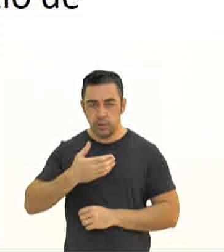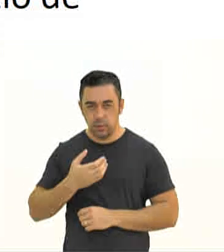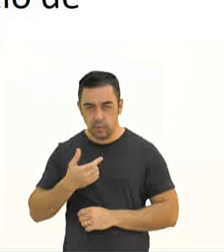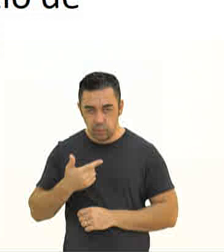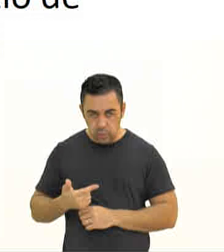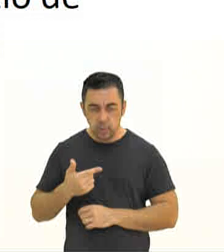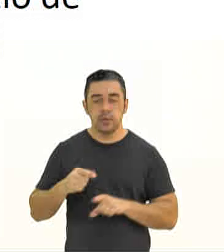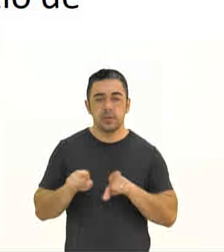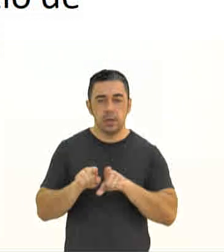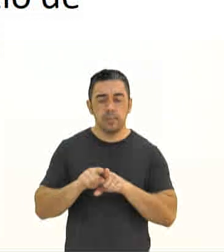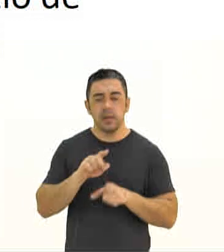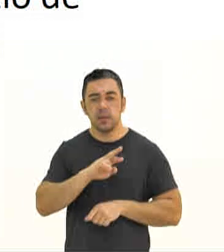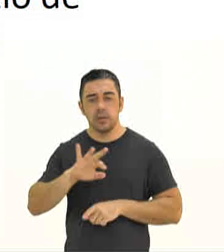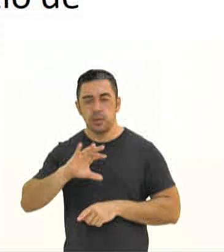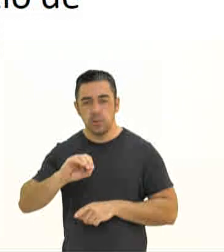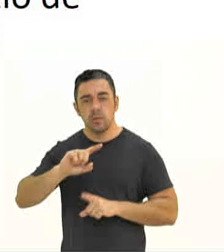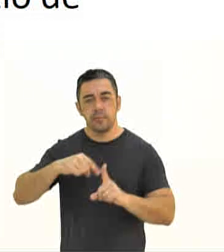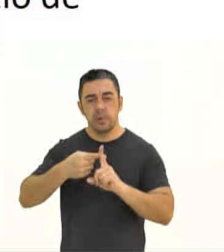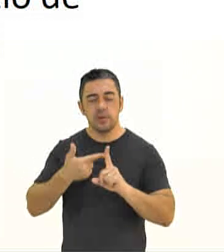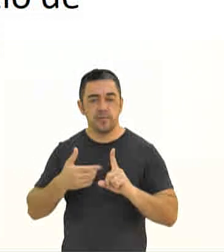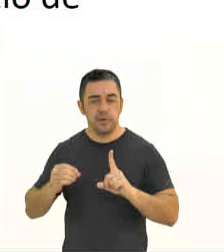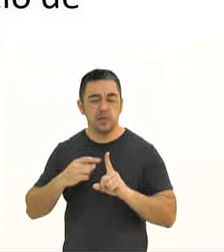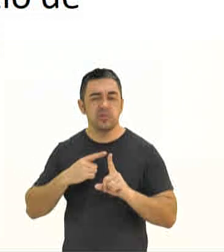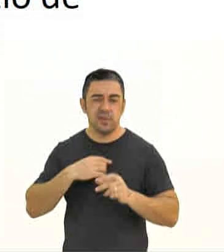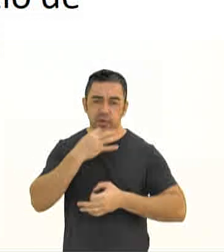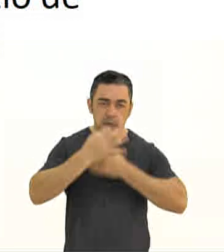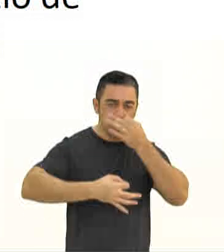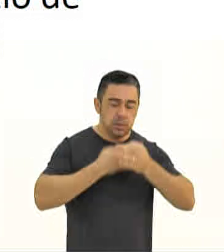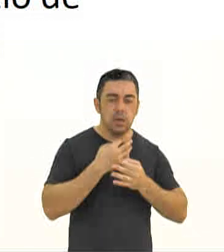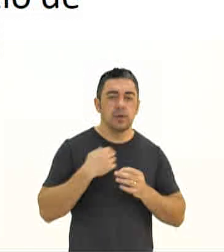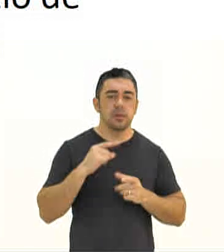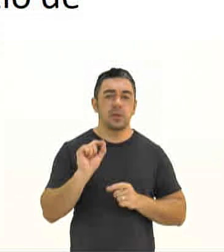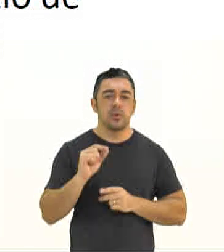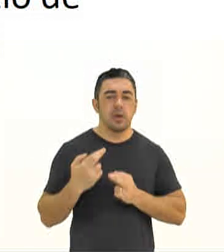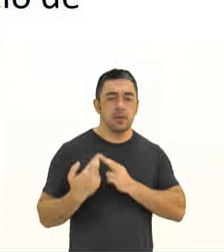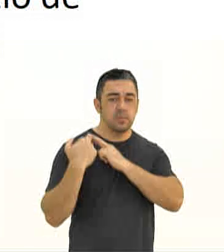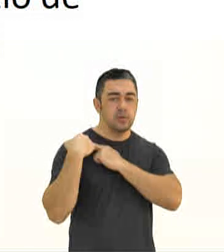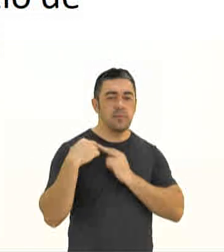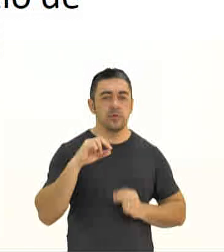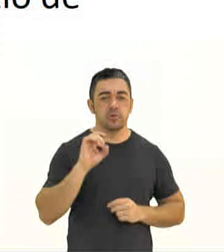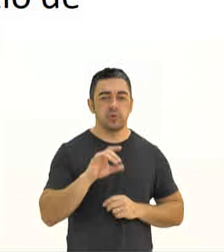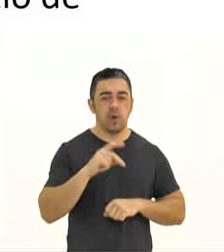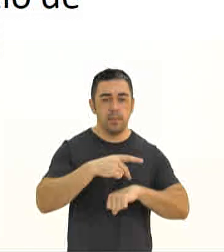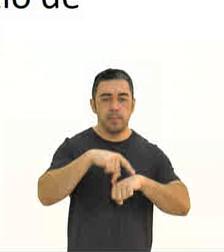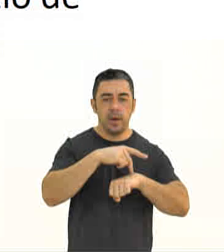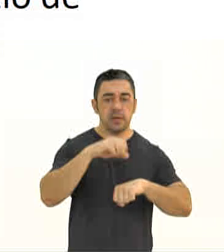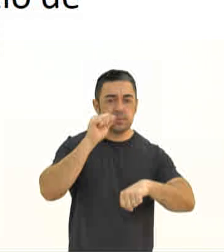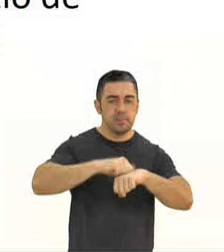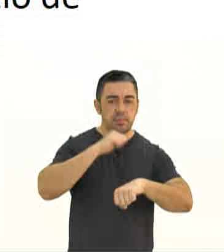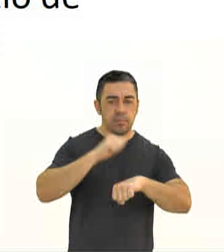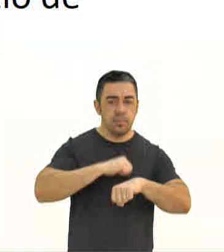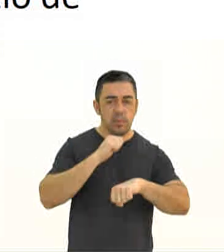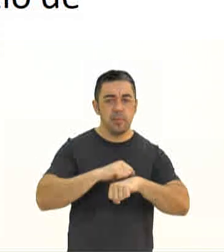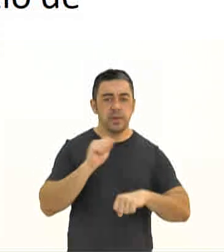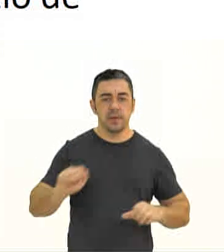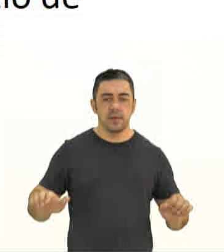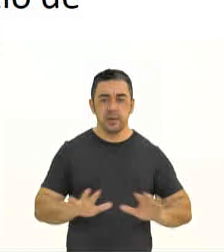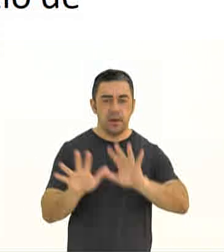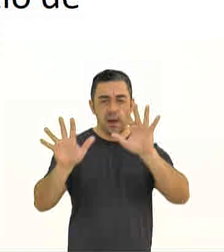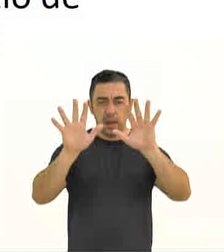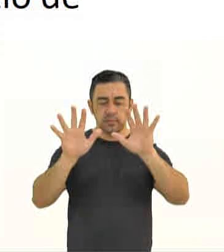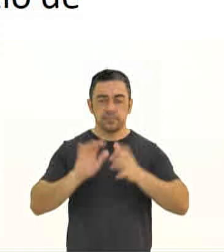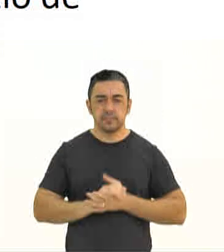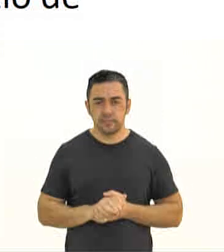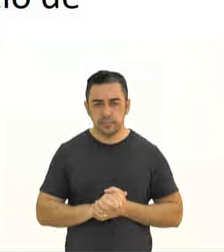também, recebeu duras críticas por responsabilizar unicamente os países pobres pela emissão de gases causados pelo efeito